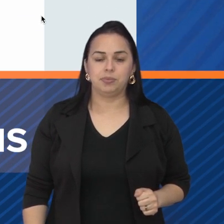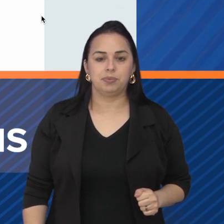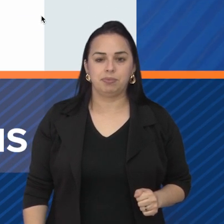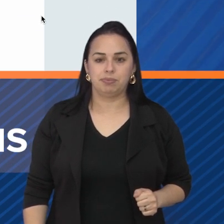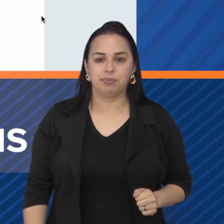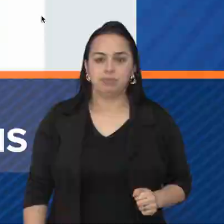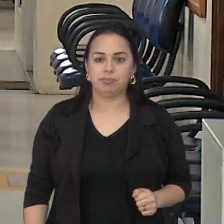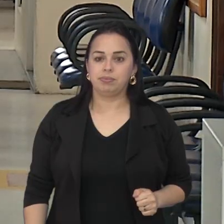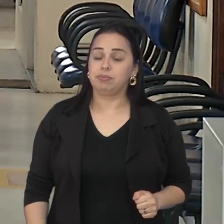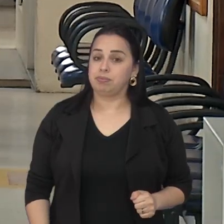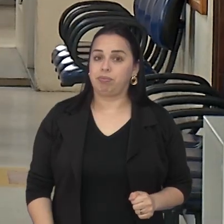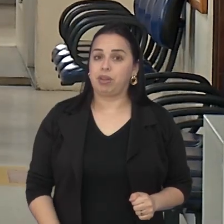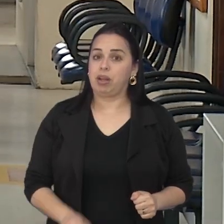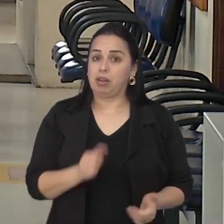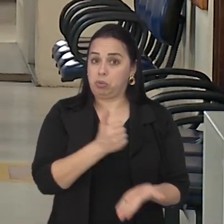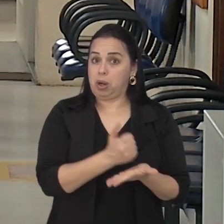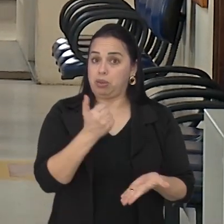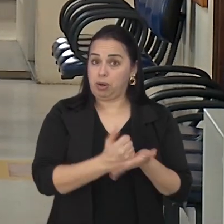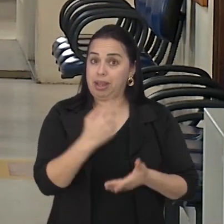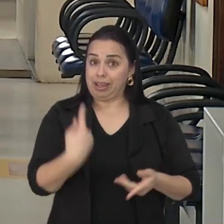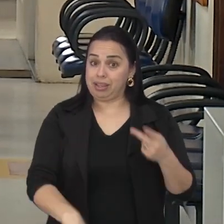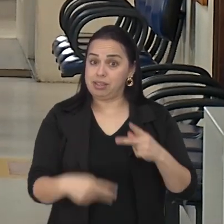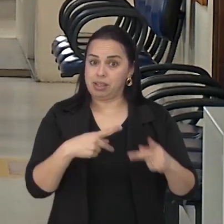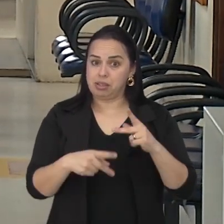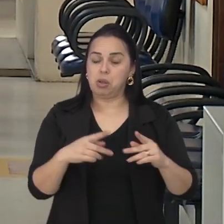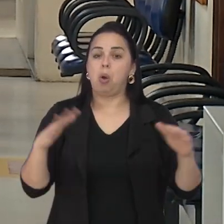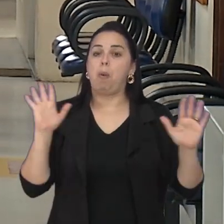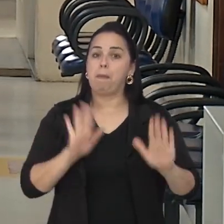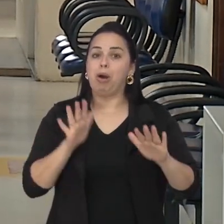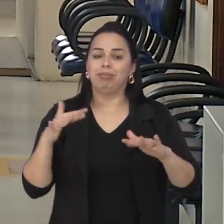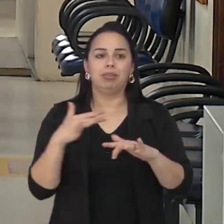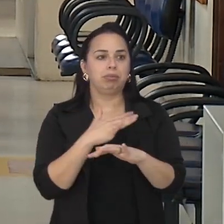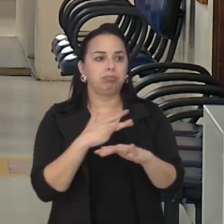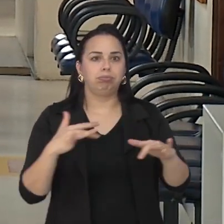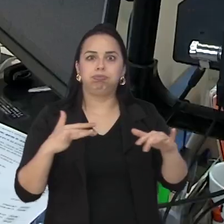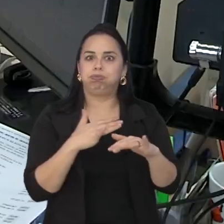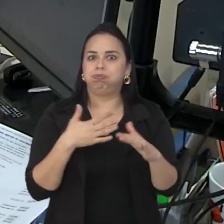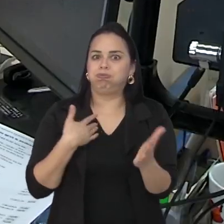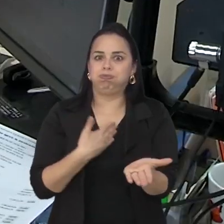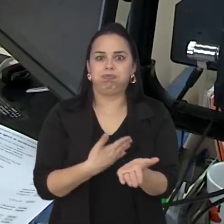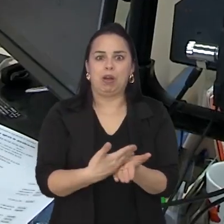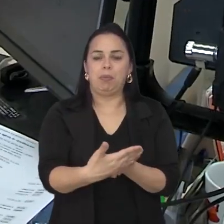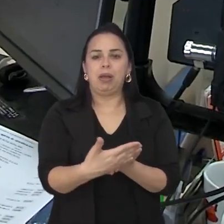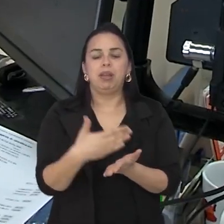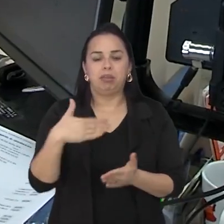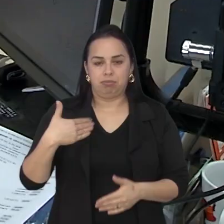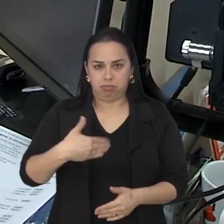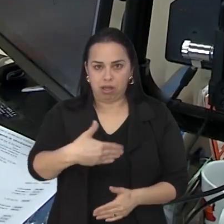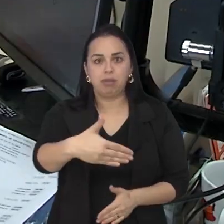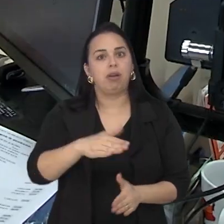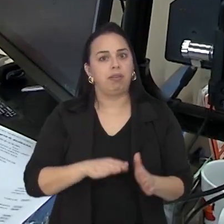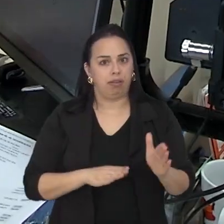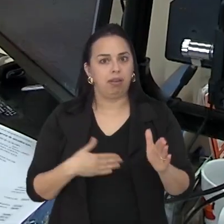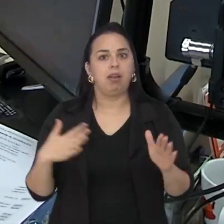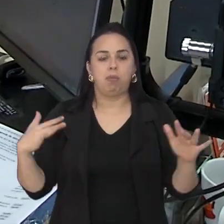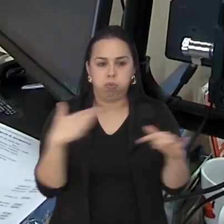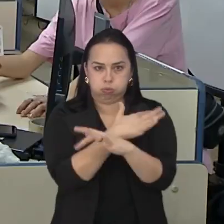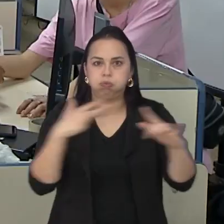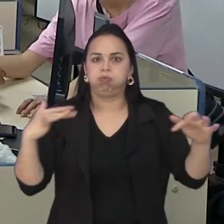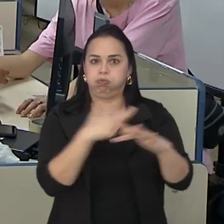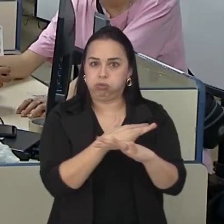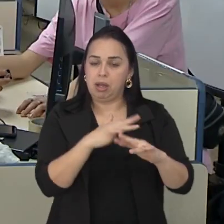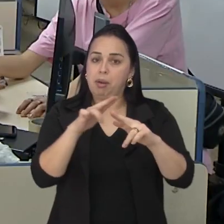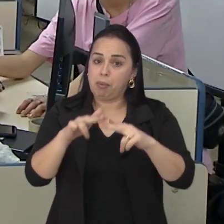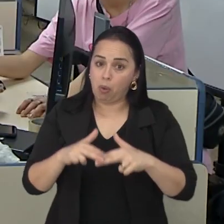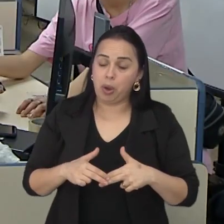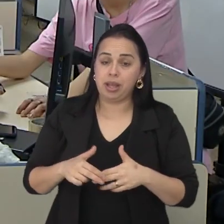Superior Eleitoral. No cartório de São José, o movimento já começou e deve se intensificar nos próximos dias.